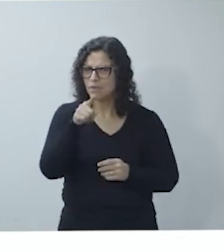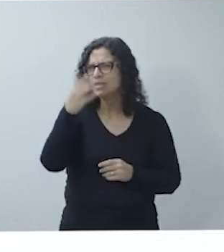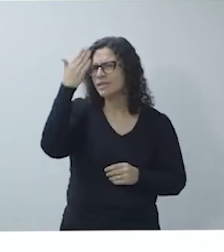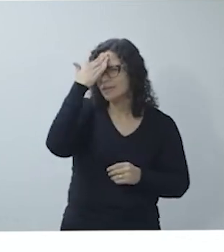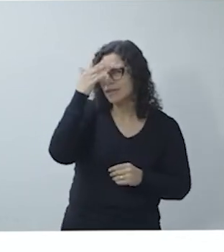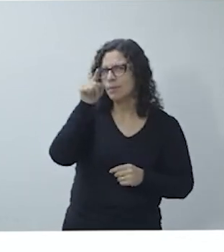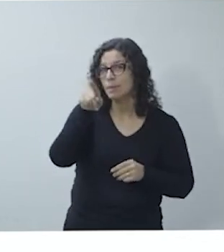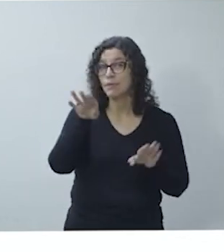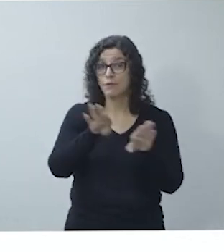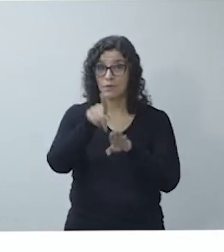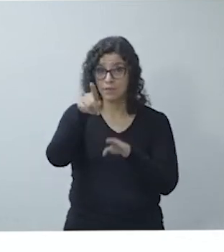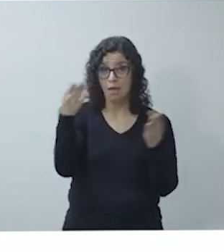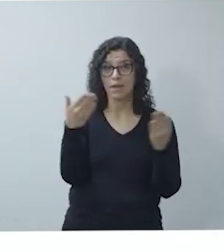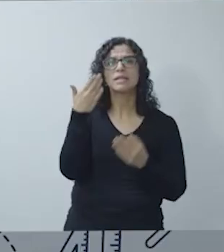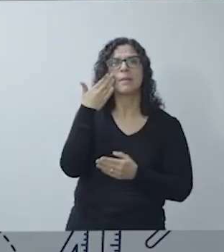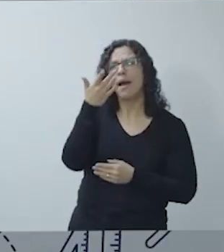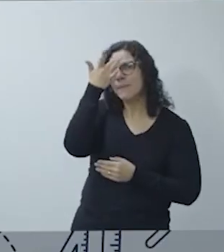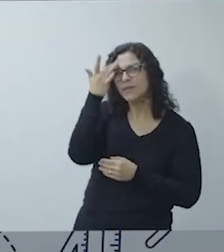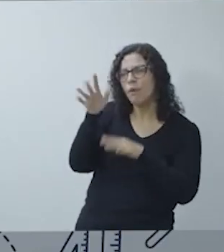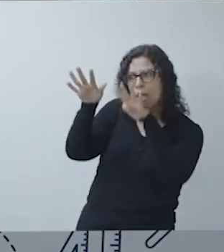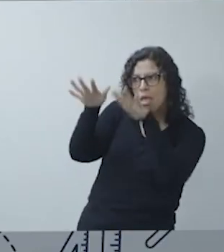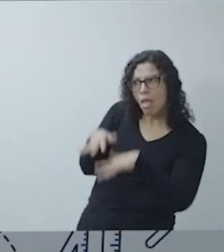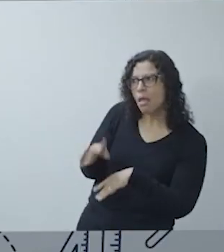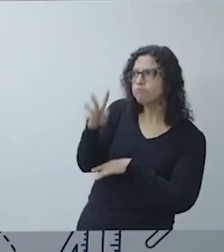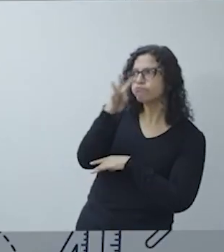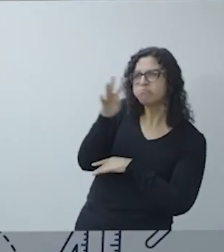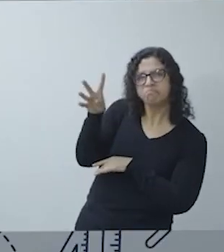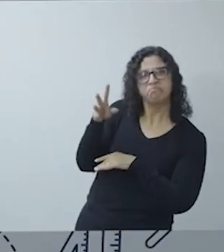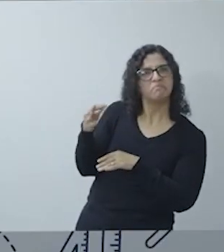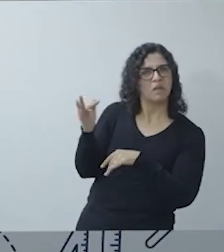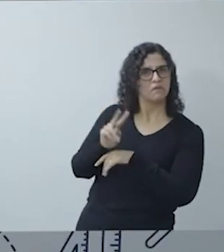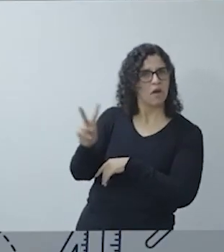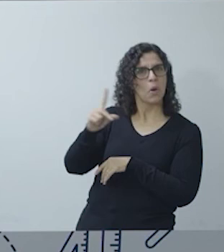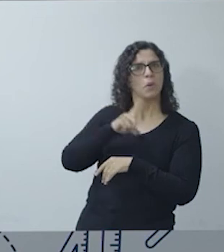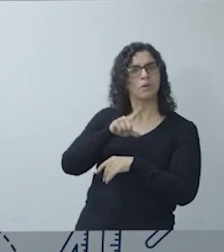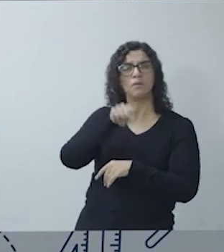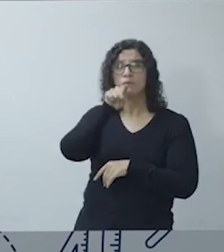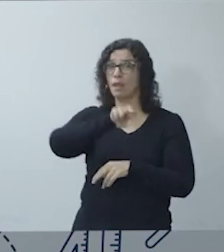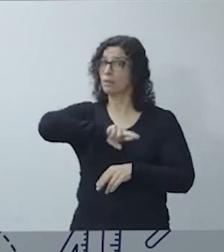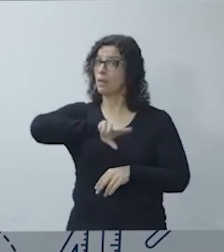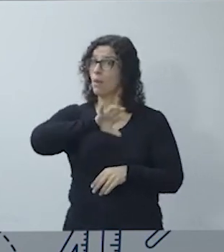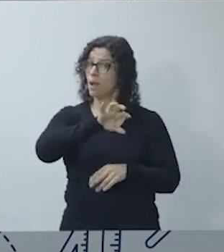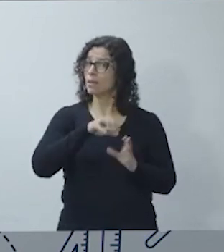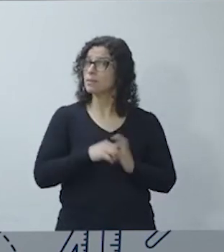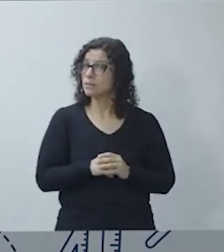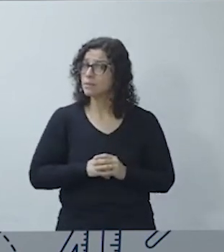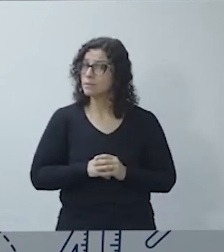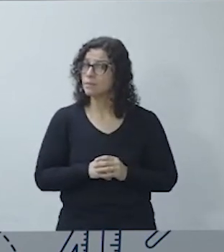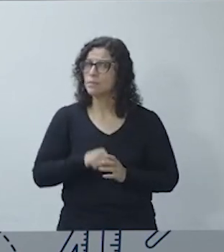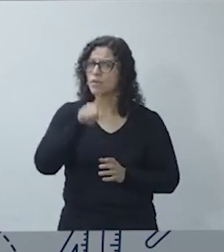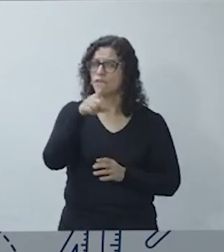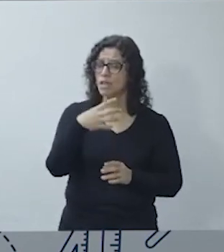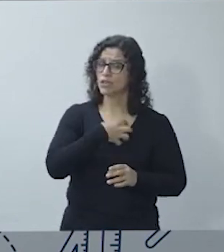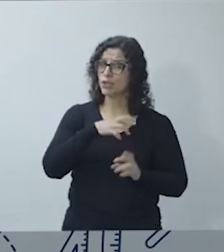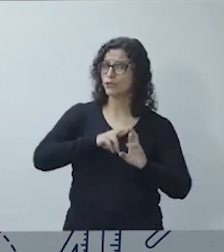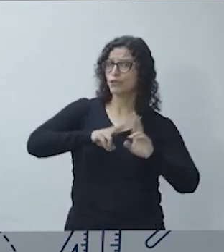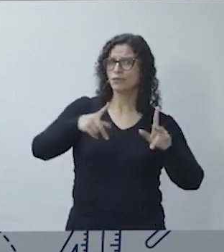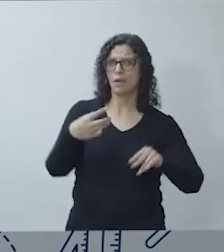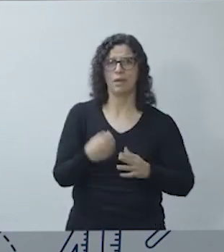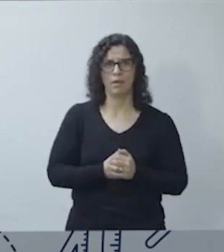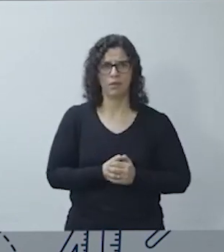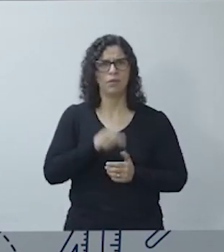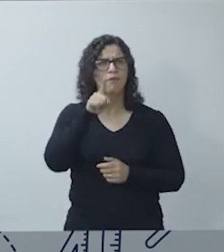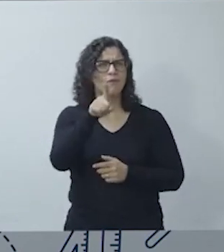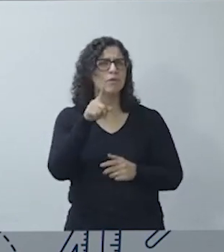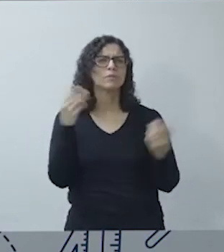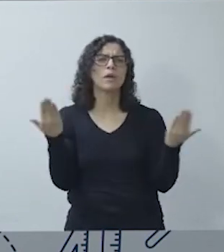você fosse um Antenor, sabendo que as pessoas começaram a te admirar por aquilo que você não é, por aquilo que não é você, o